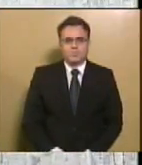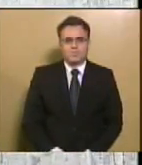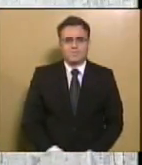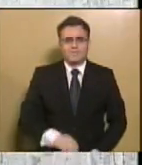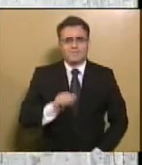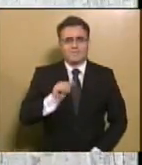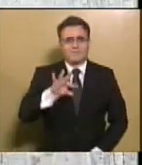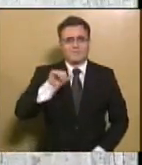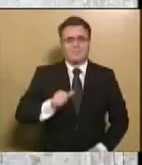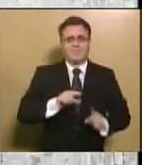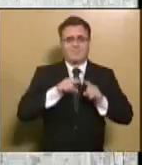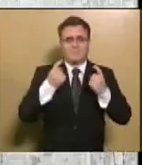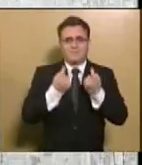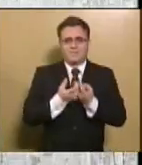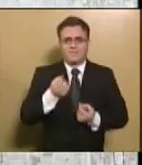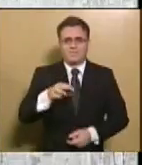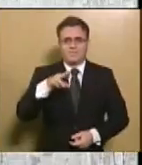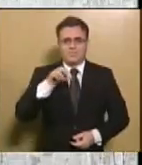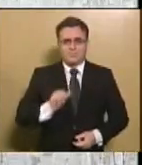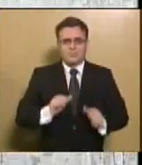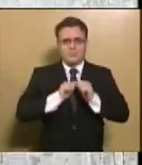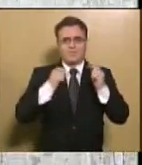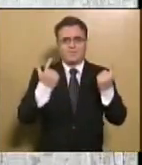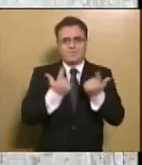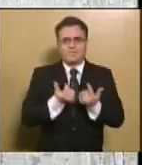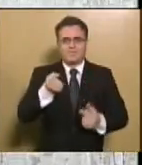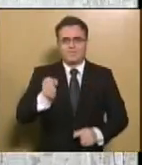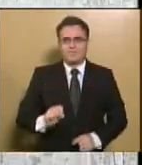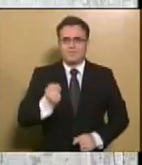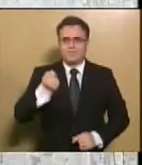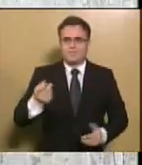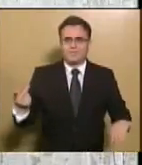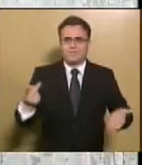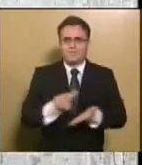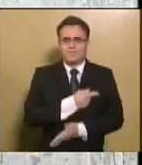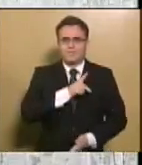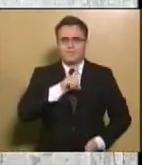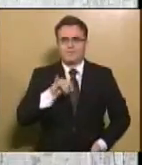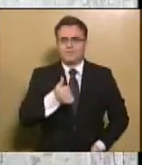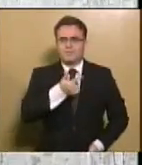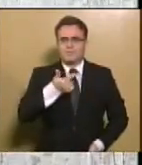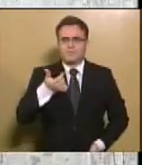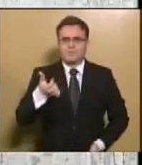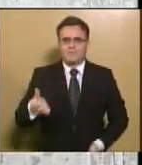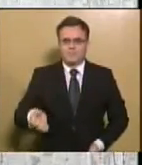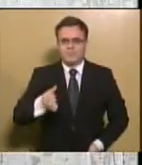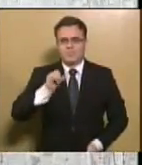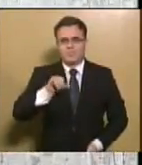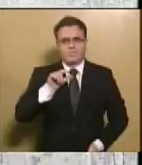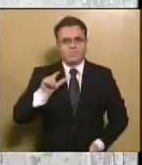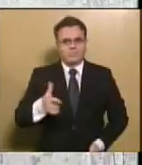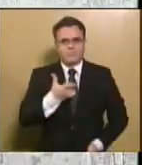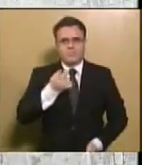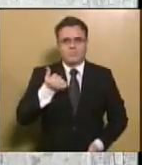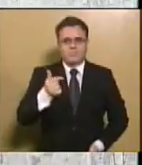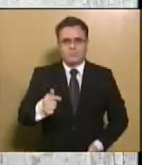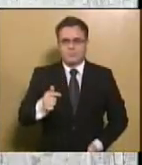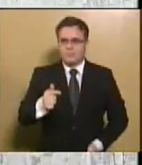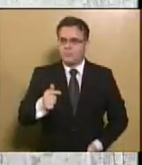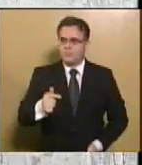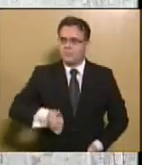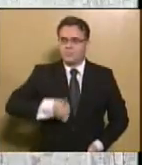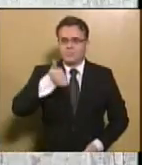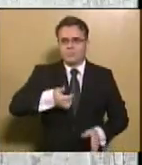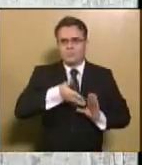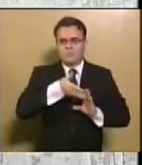Ata da sessão ordinária da Assembleia Legislativa do Estado de Sergipe, realizada no dia 26 de junho de 2017.